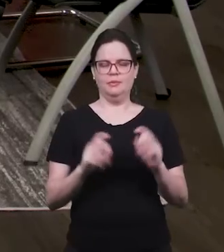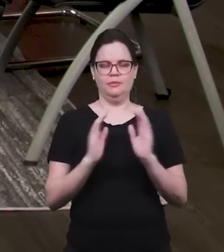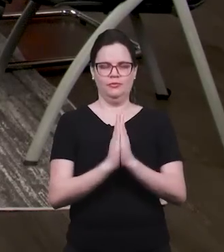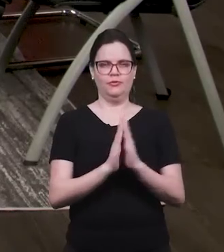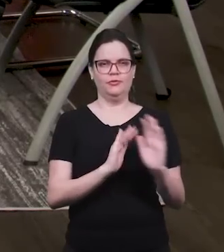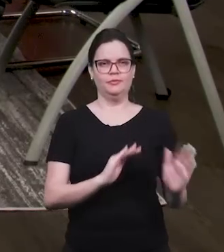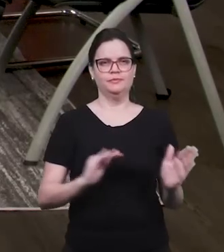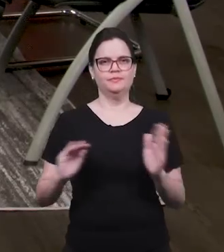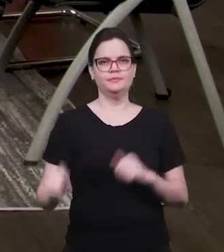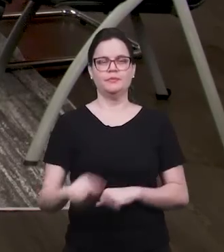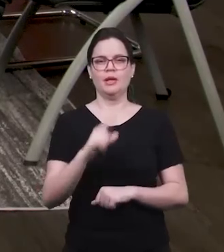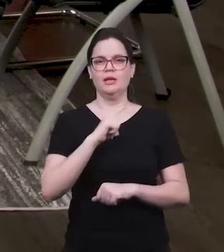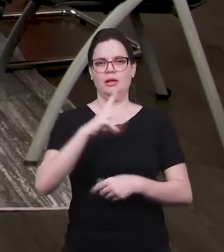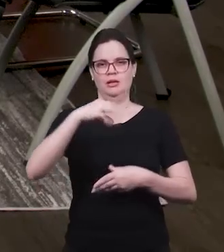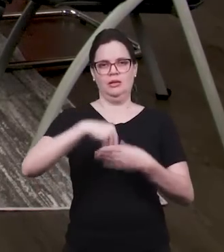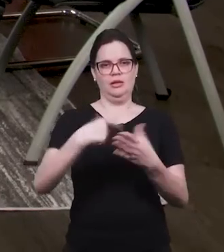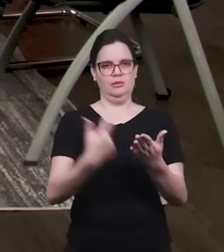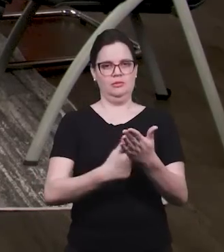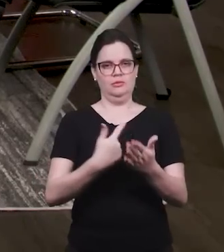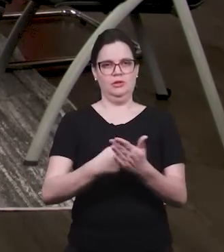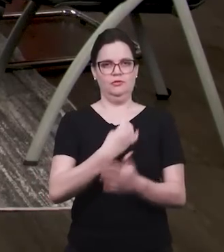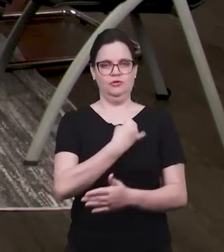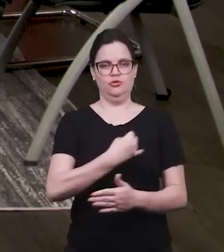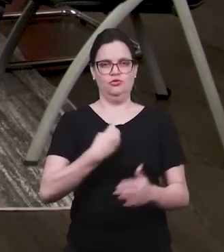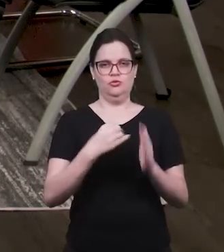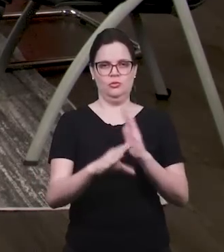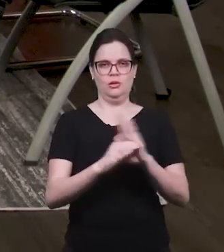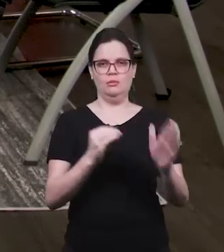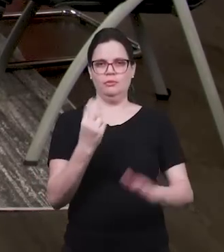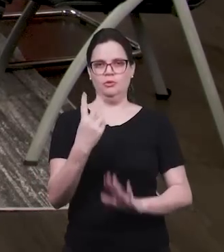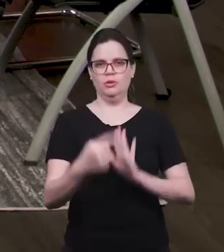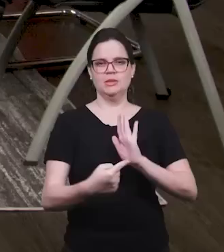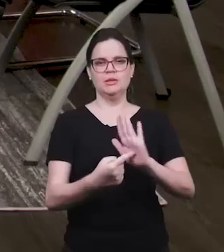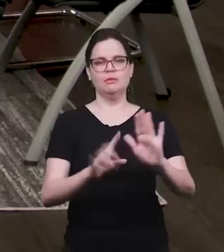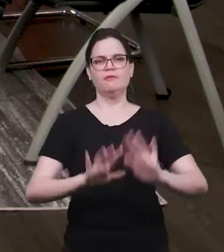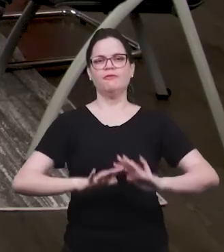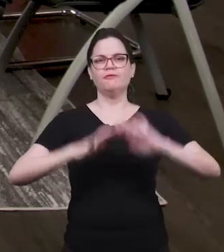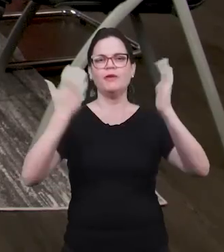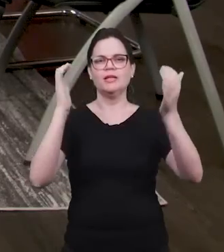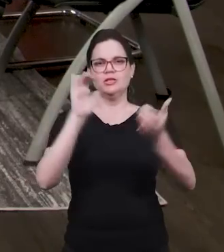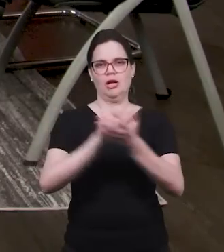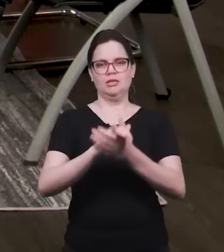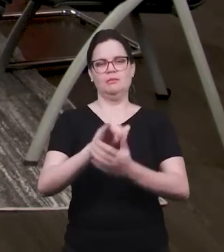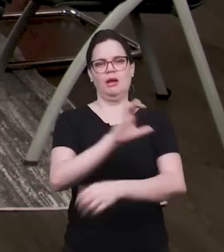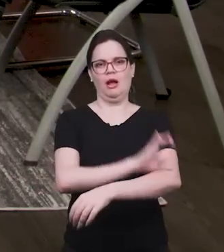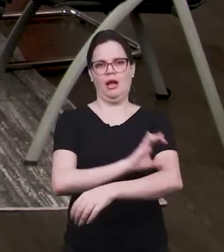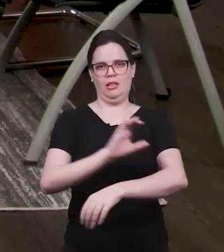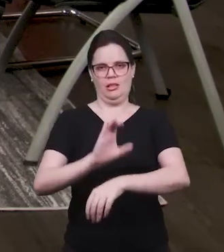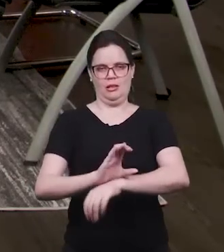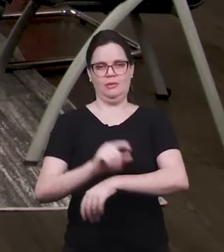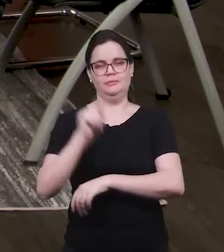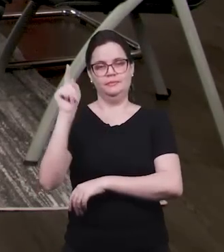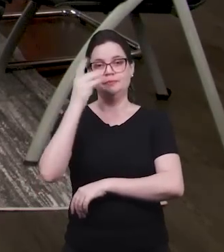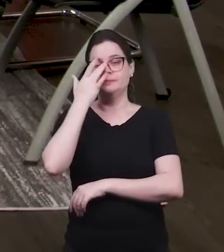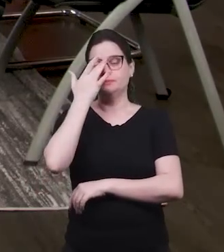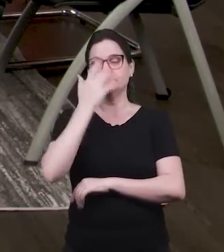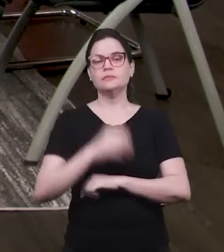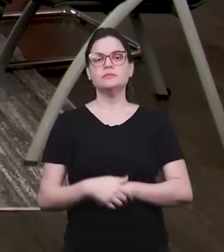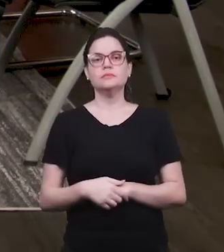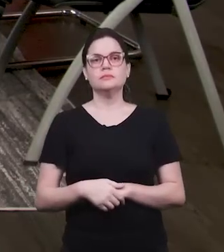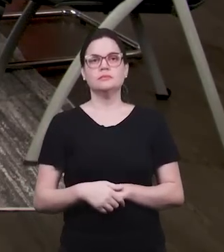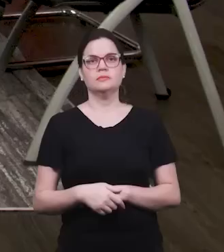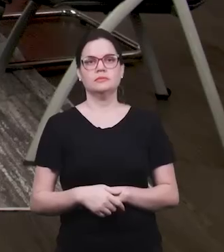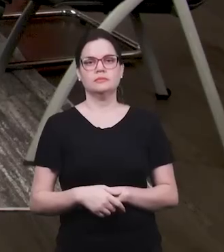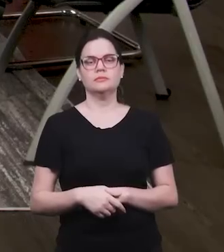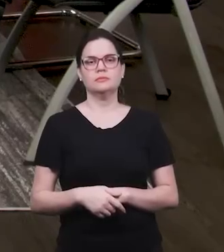entendimento. Uma passagem que está no Evangelho de João, capítulo 2, que são as bodas de Caná, e corrobora com o que os companheiros têm